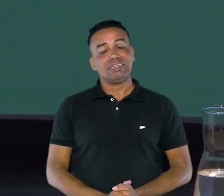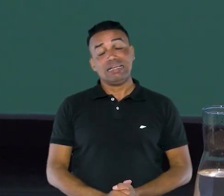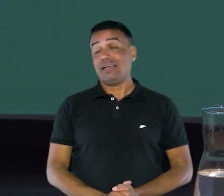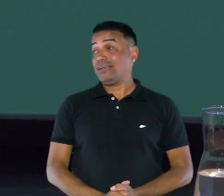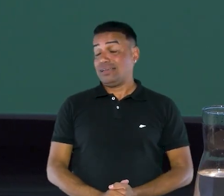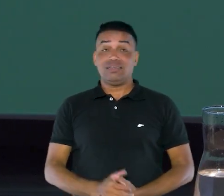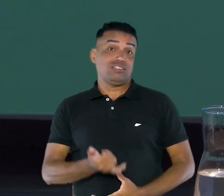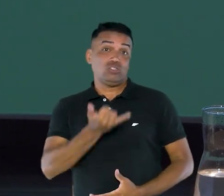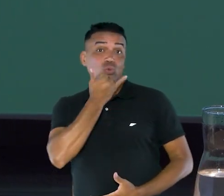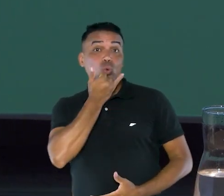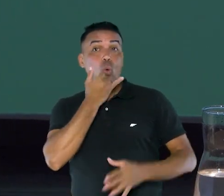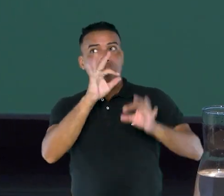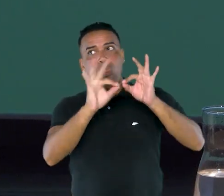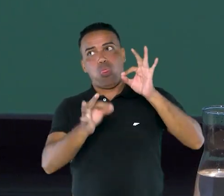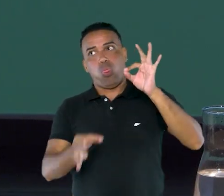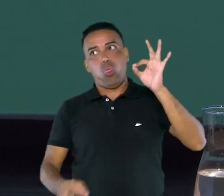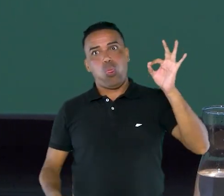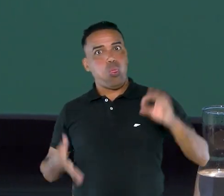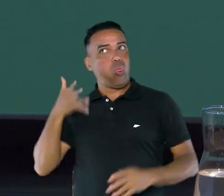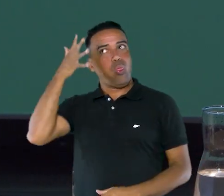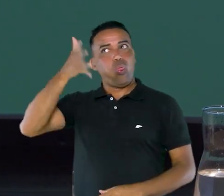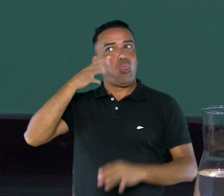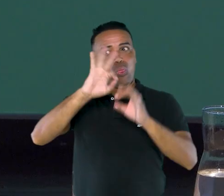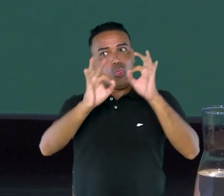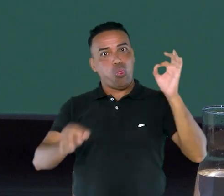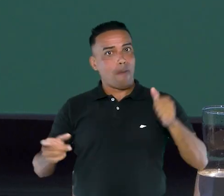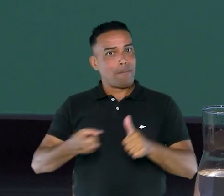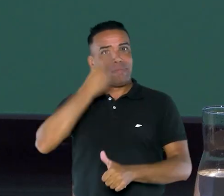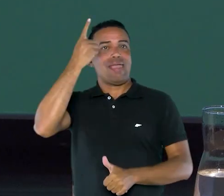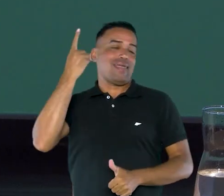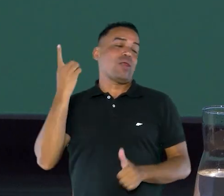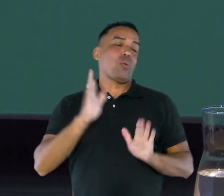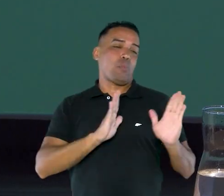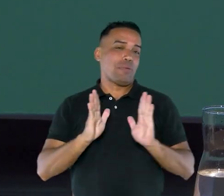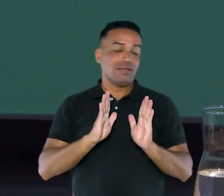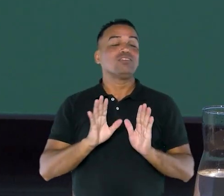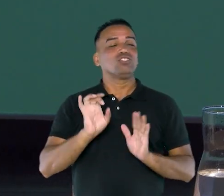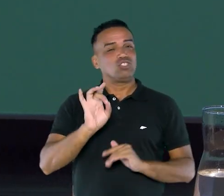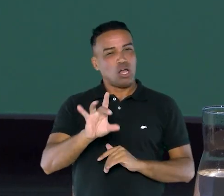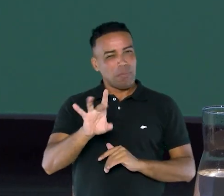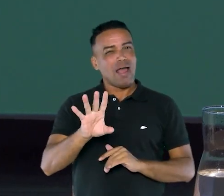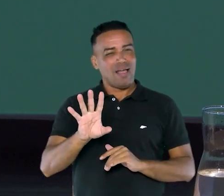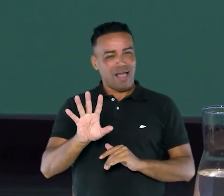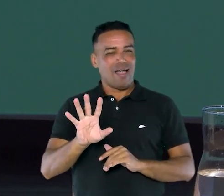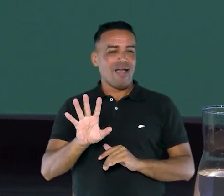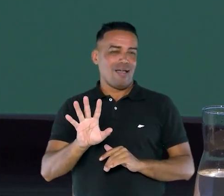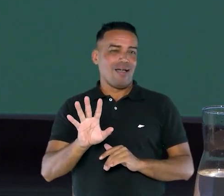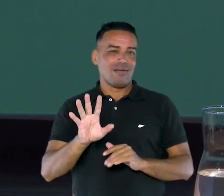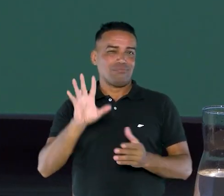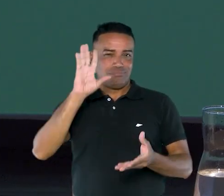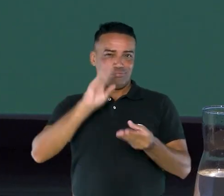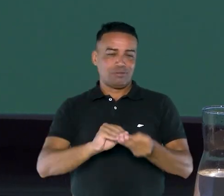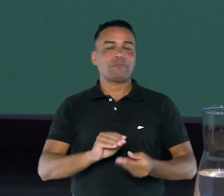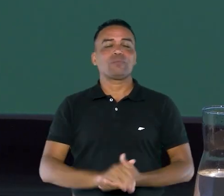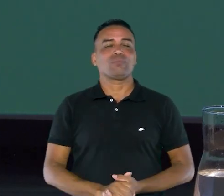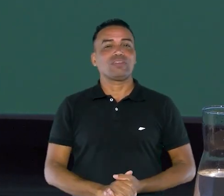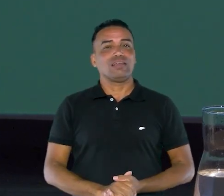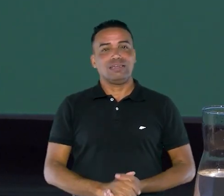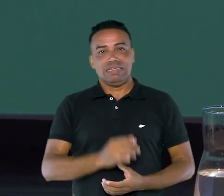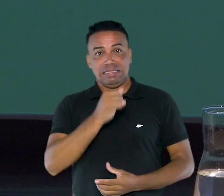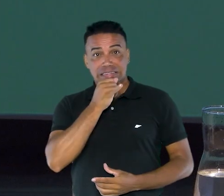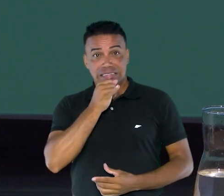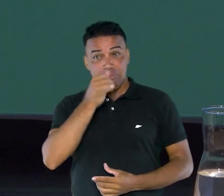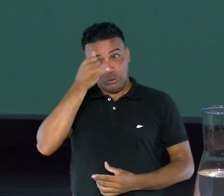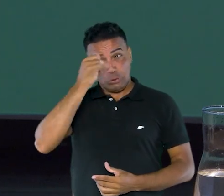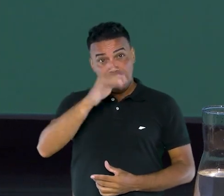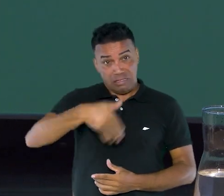eu acho que eu estou indo longe demais para a primeira fala, mas só para amarrar, a gente está...